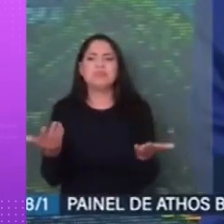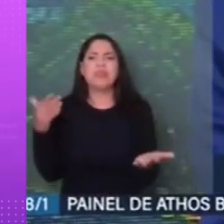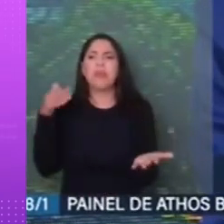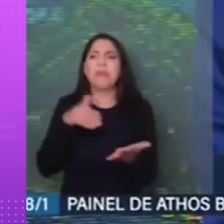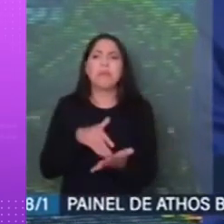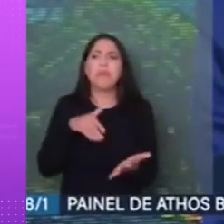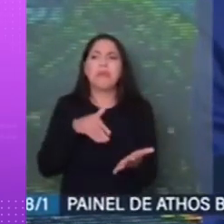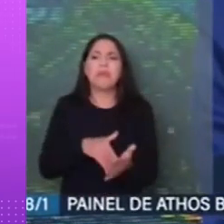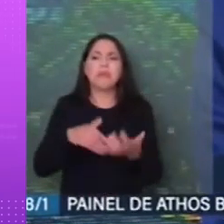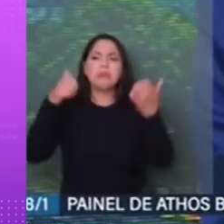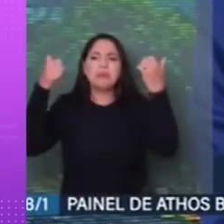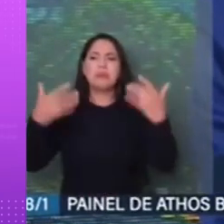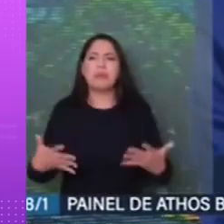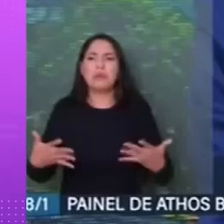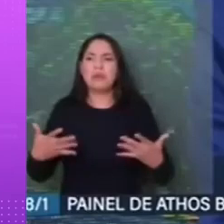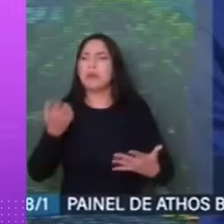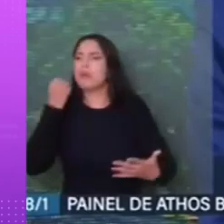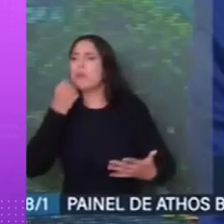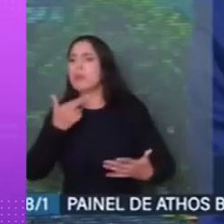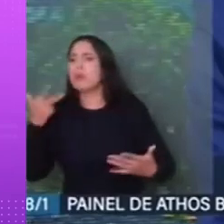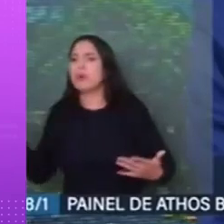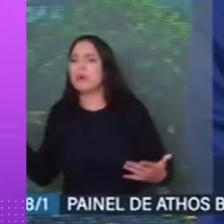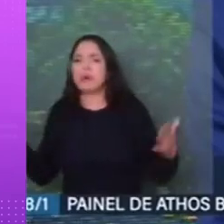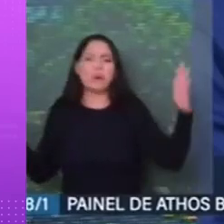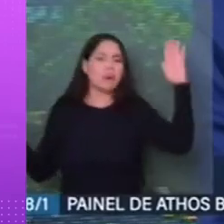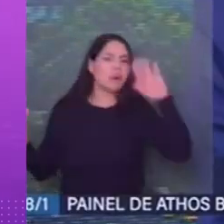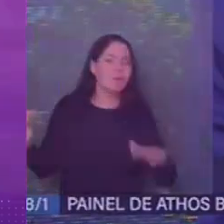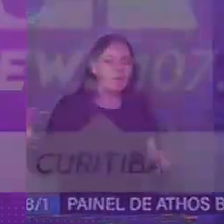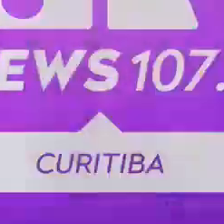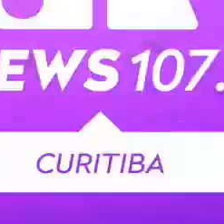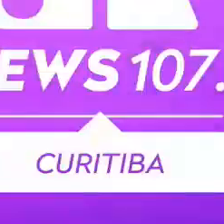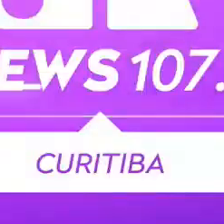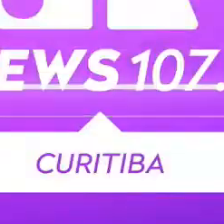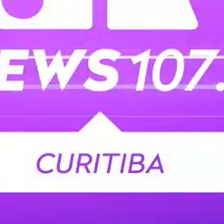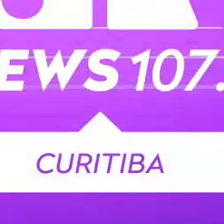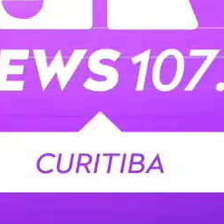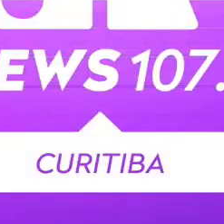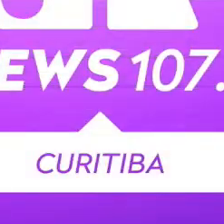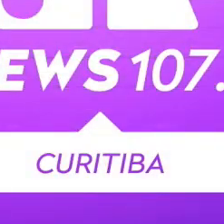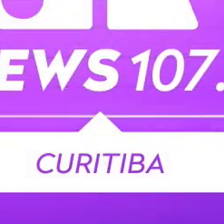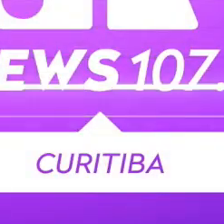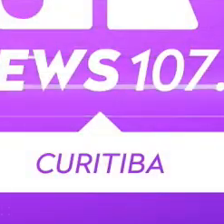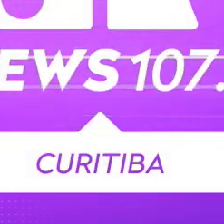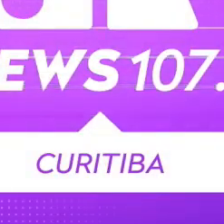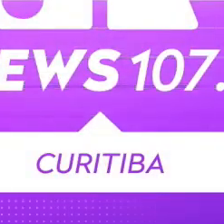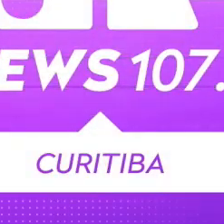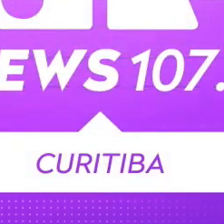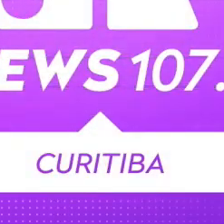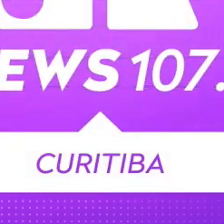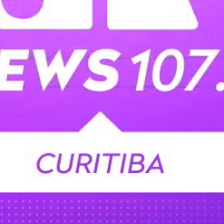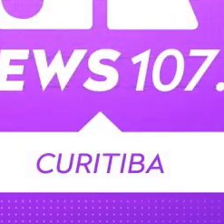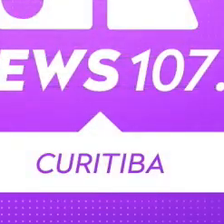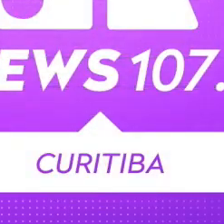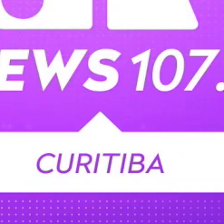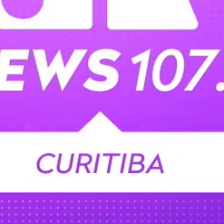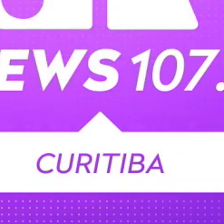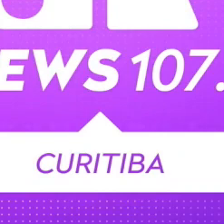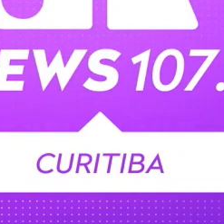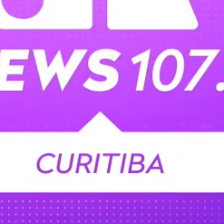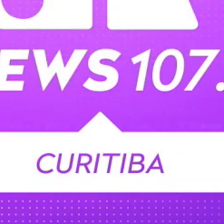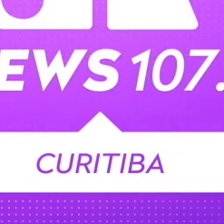Londrina, no norte do estado, detalhou como deve ser o evento de hoje. Vamos ouvir. Nós estamos organizando uma grande